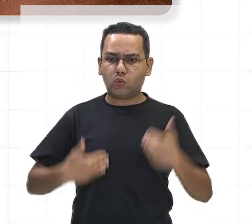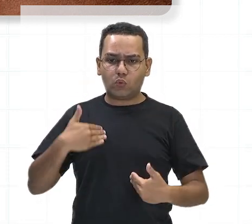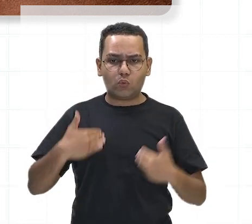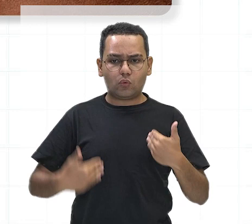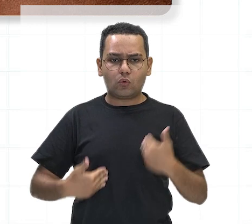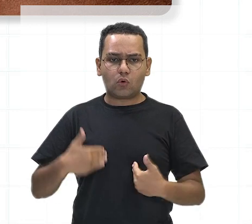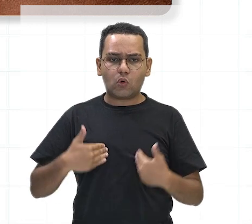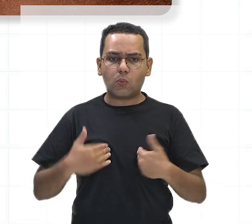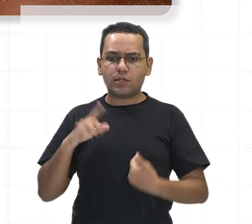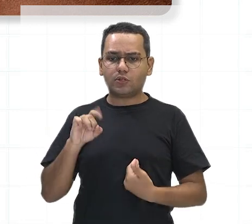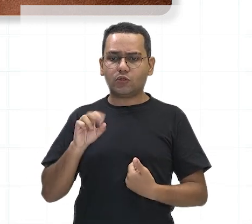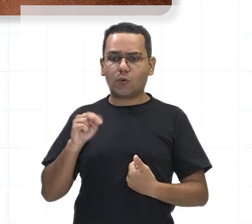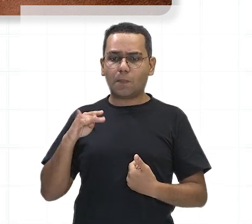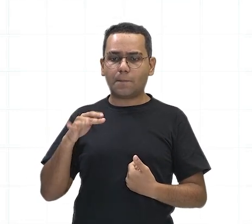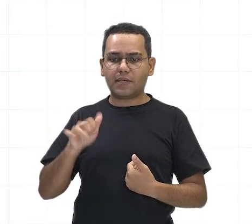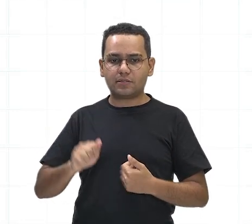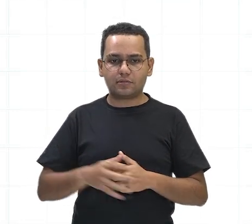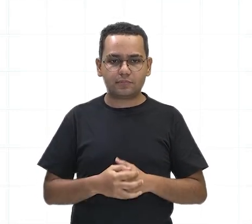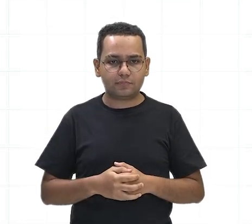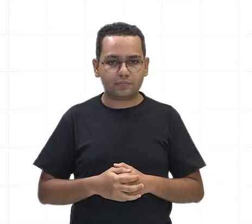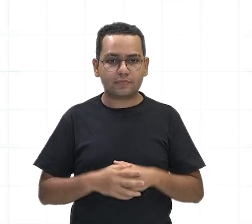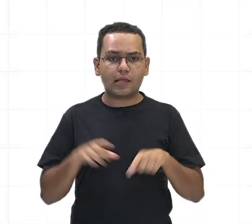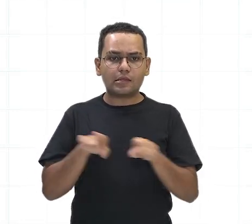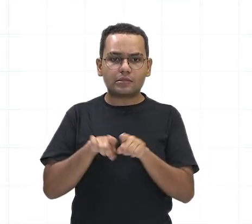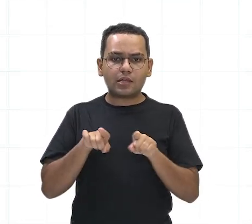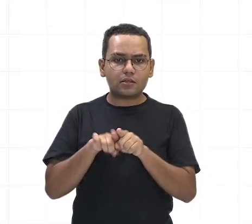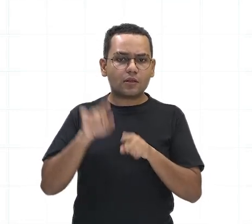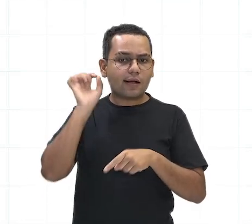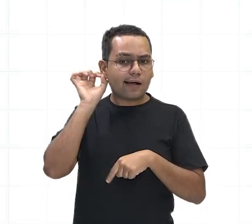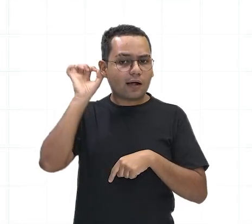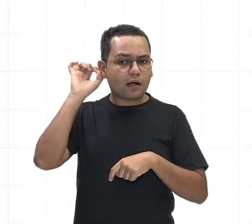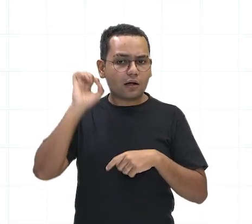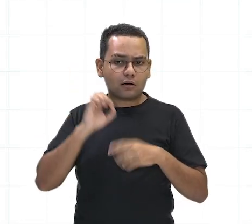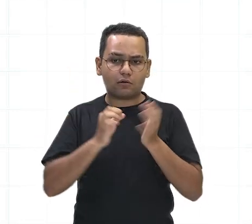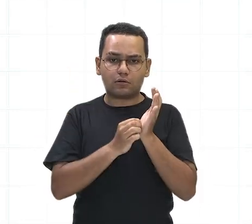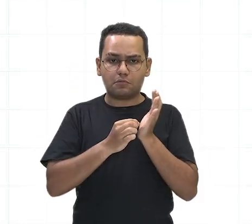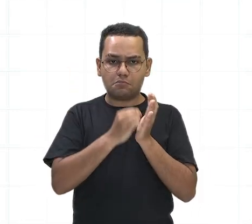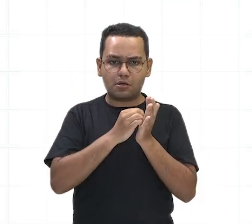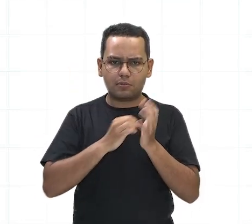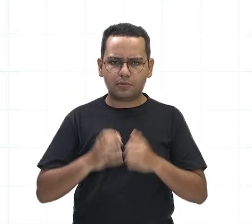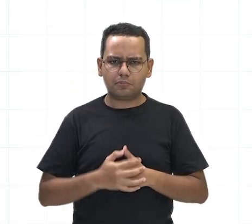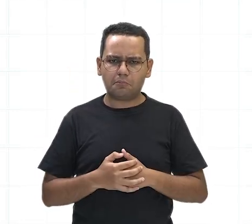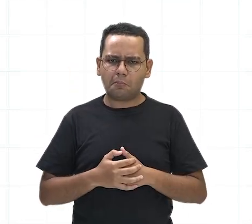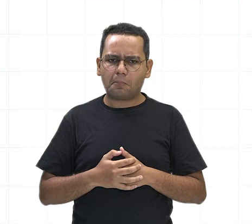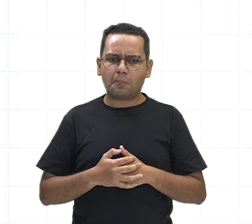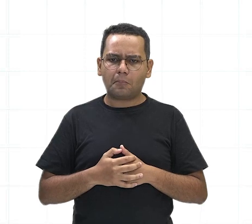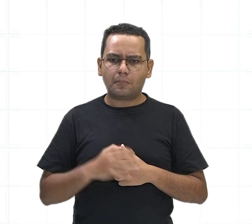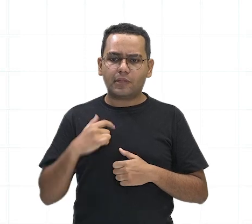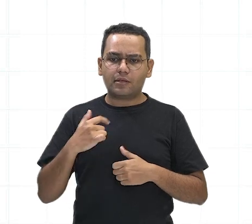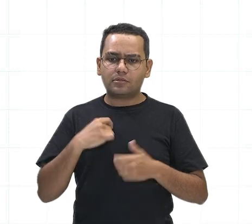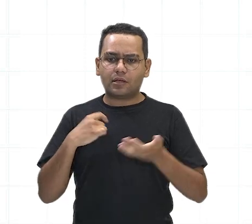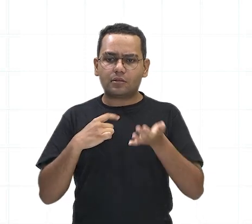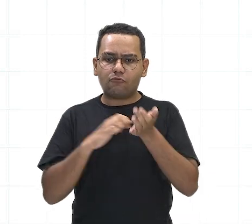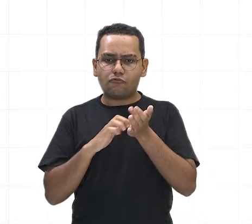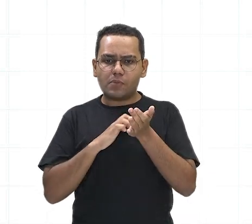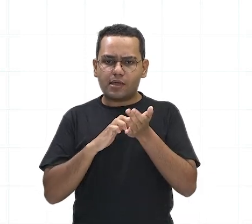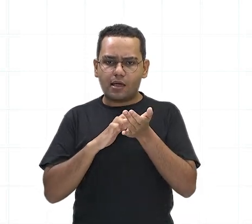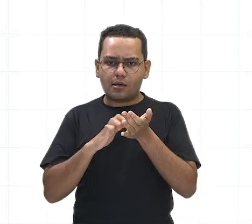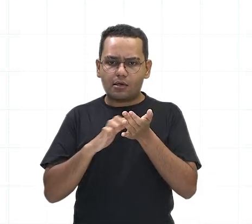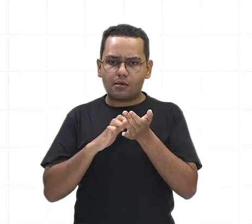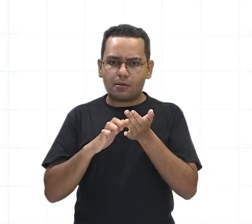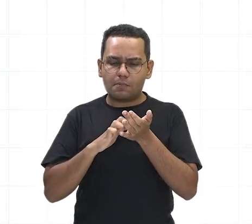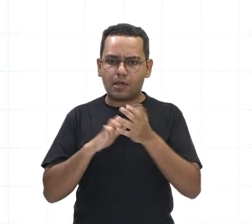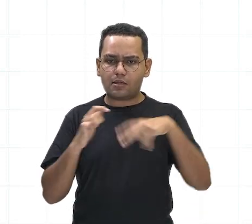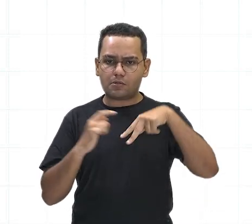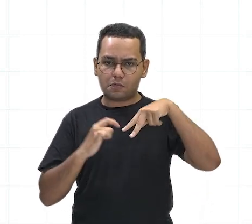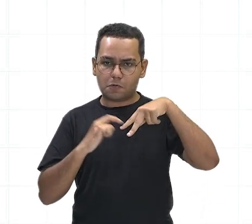além de caroços que surgem nas mãos e orelhas e formigamento nas mãos, pés, braços e